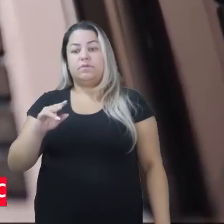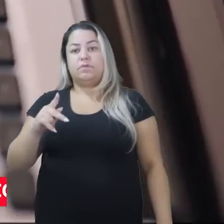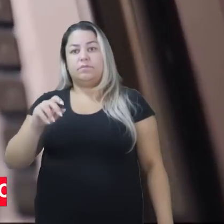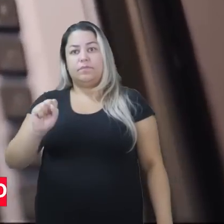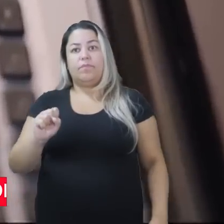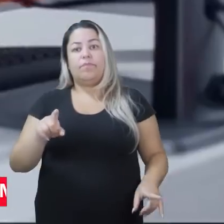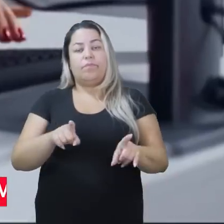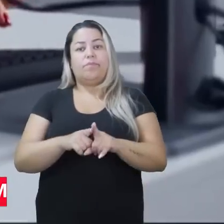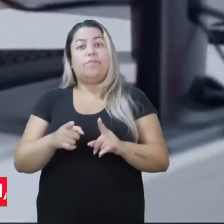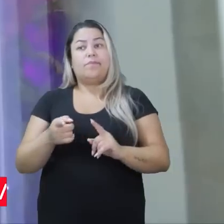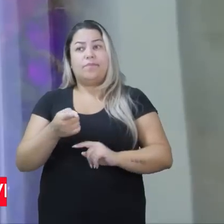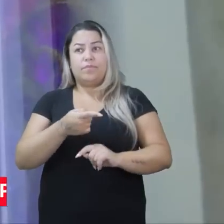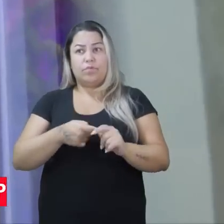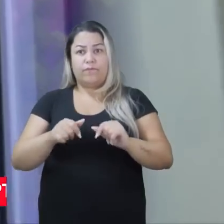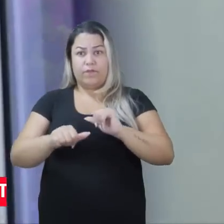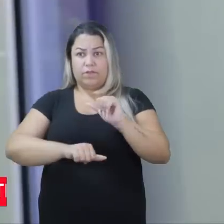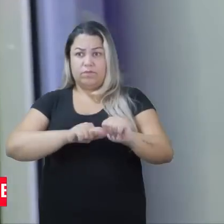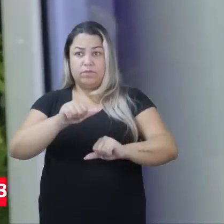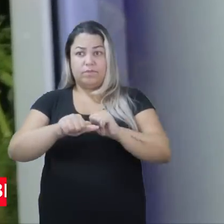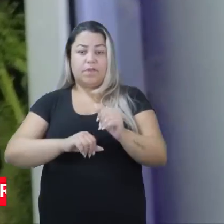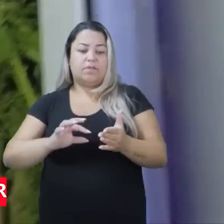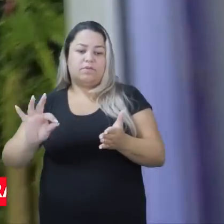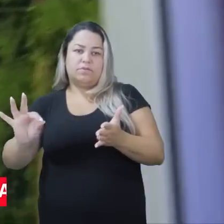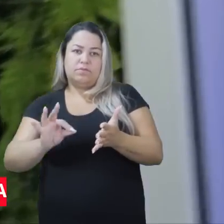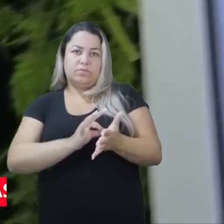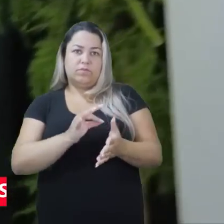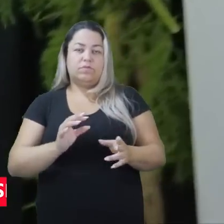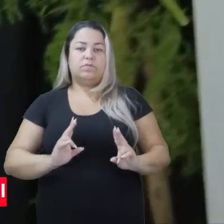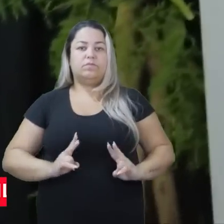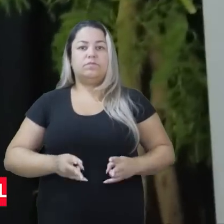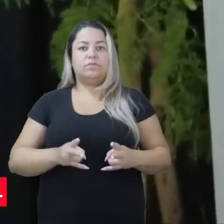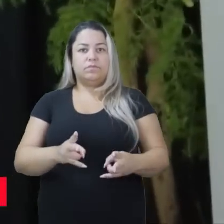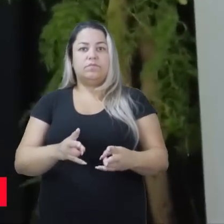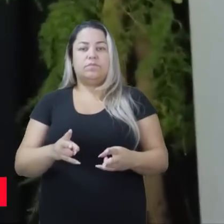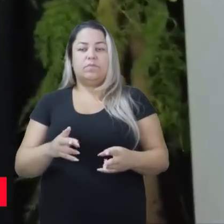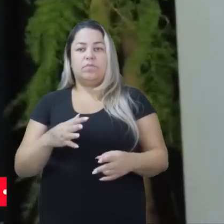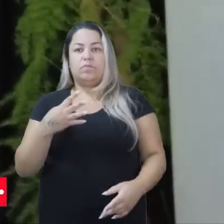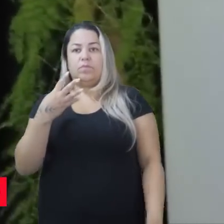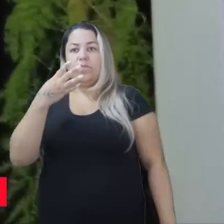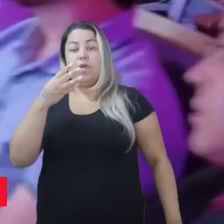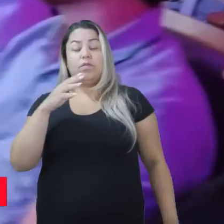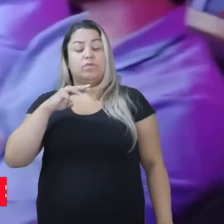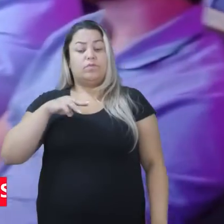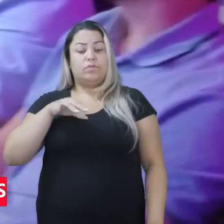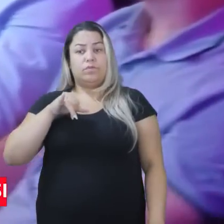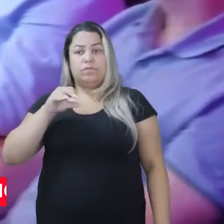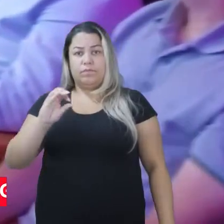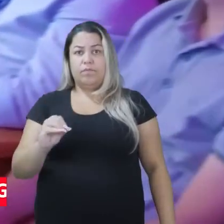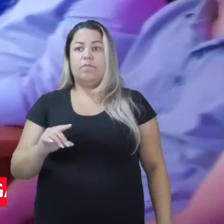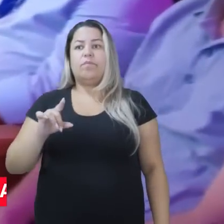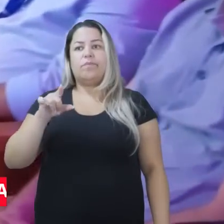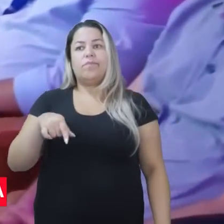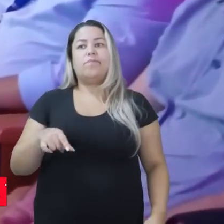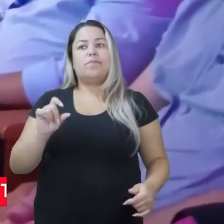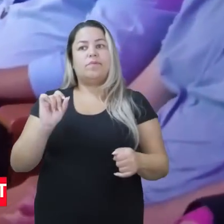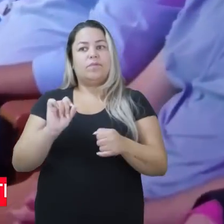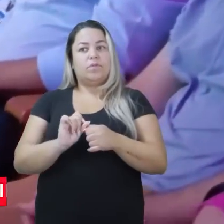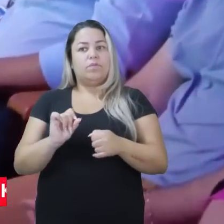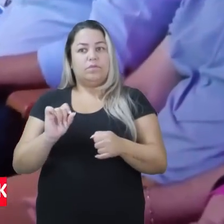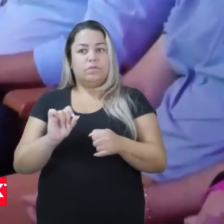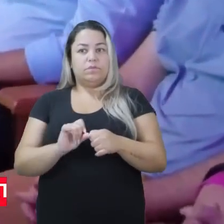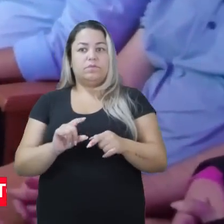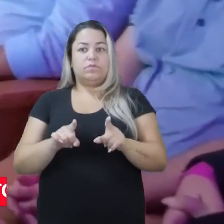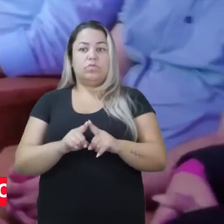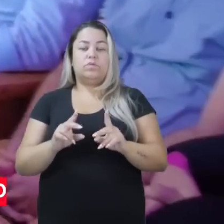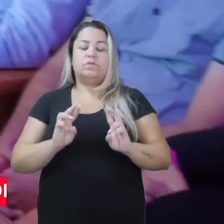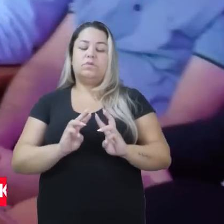negócios inovadores. As inscrições seguem abertas até o dia 4 de maio e são realizadas por meio do